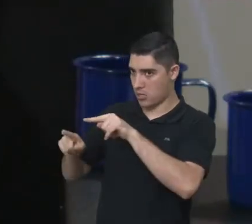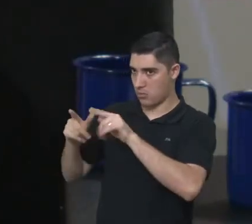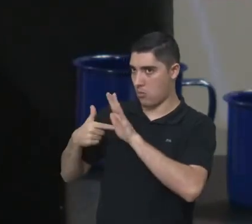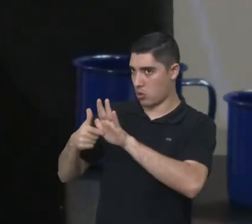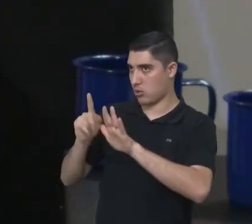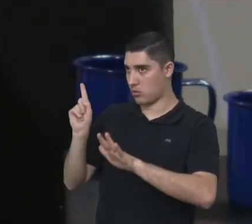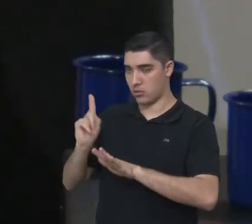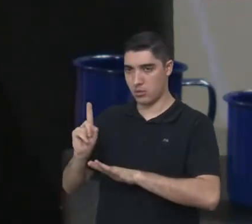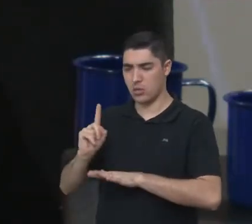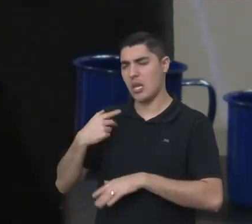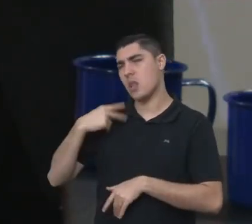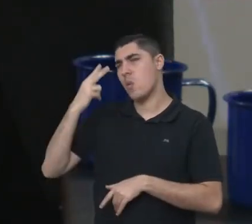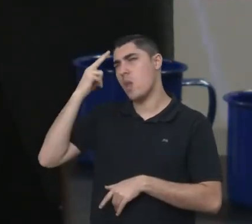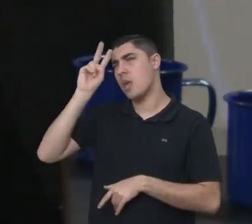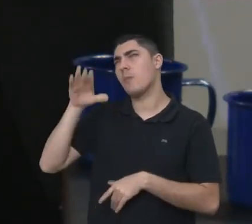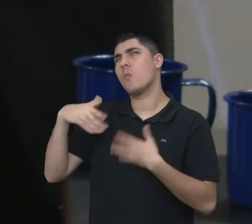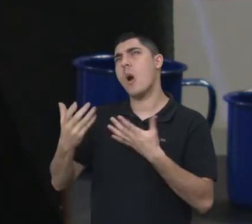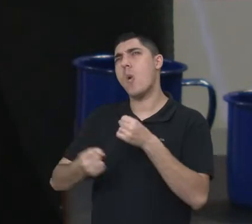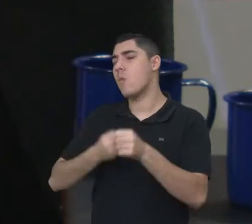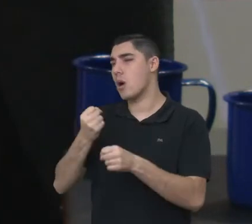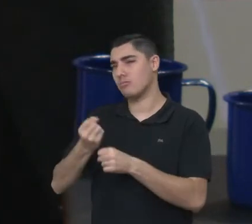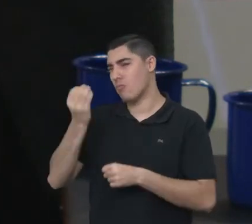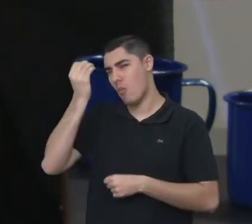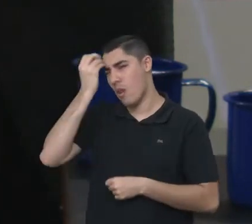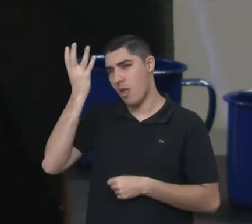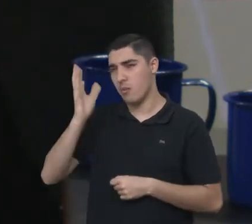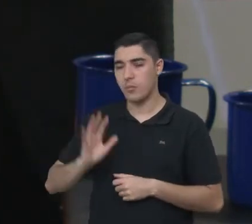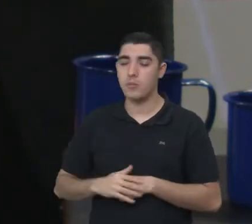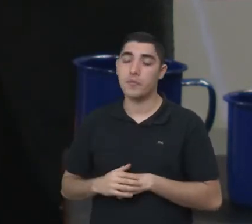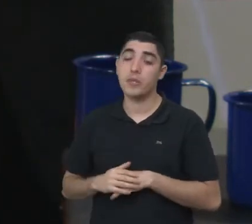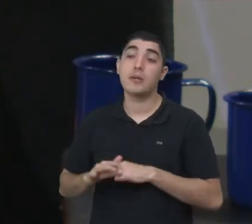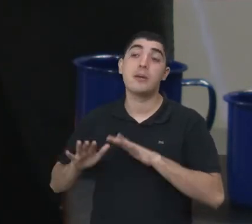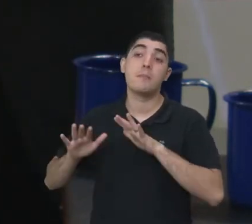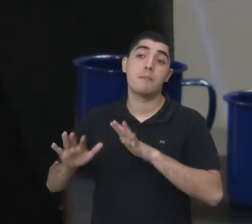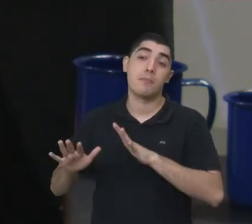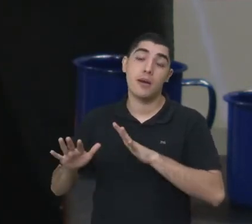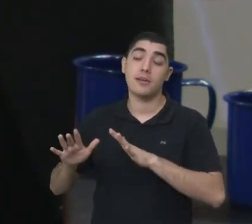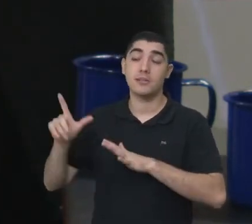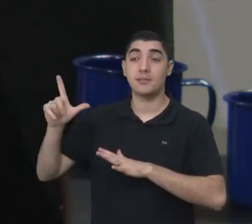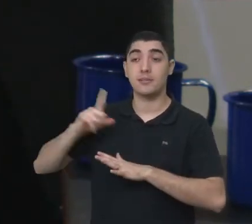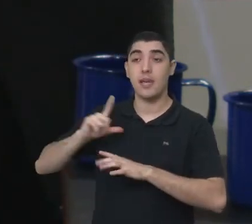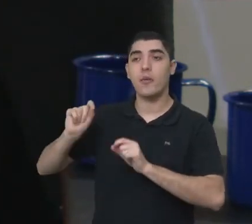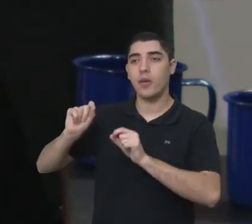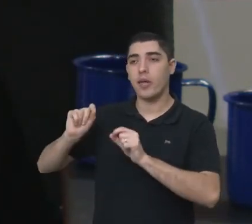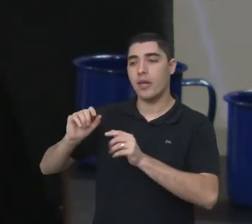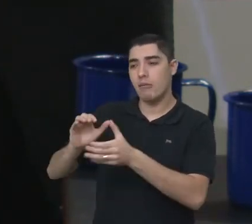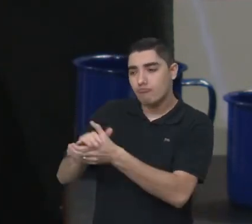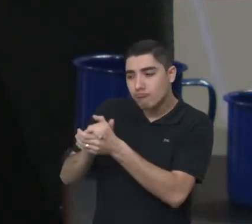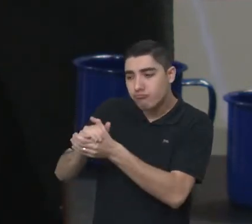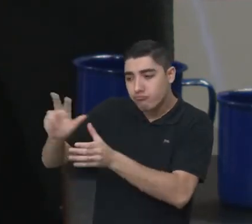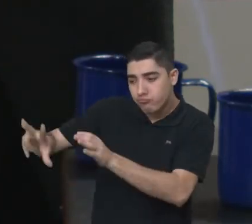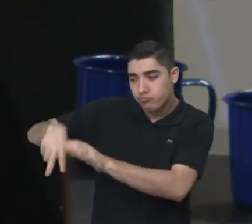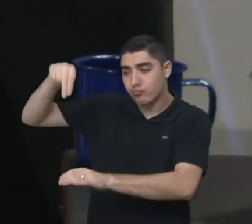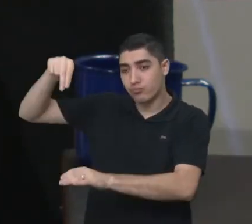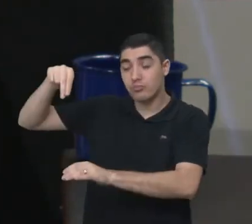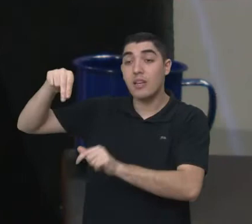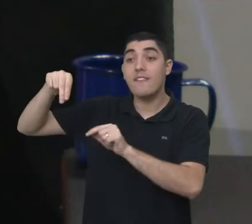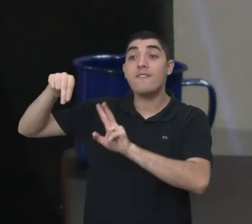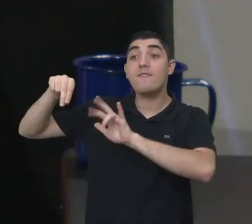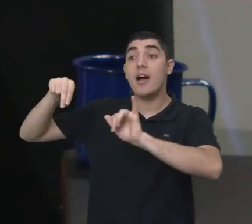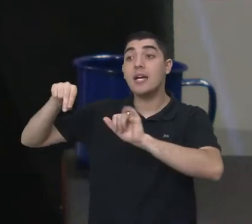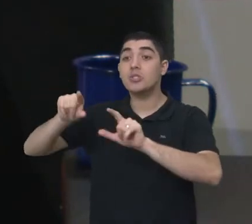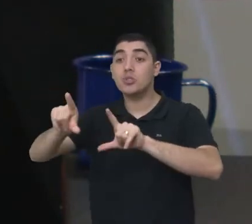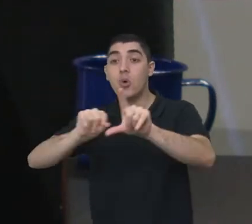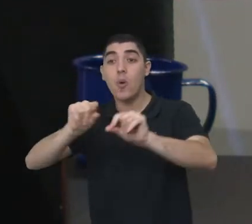essa? Nem lembro mais o ano que foi. E estava tendo um sorteio que